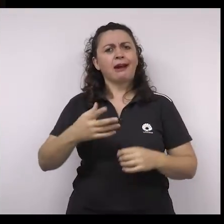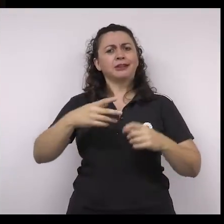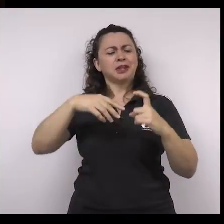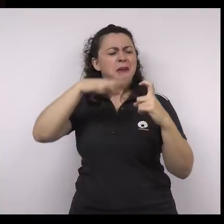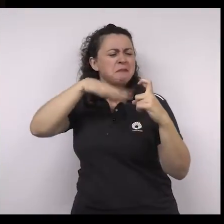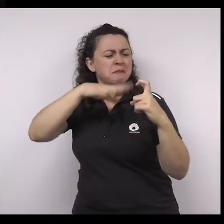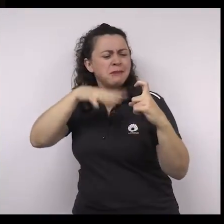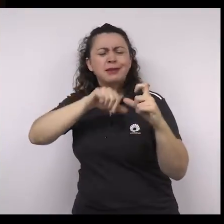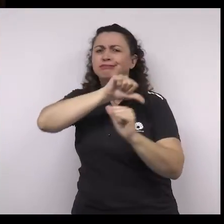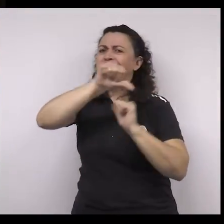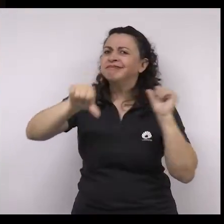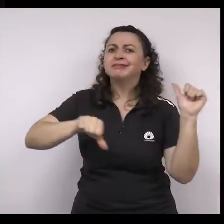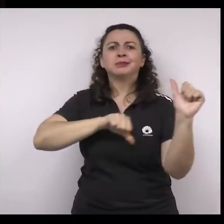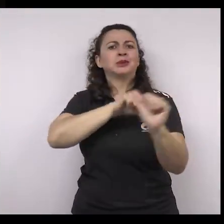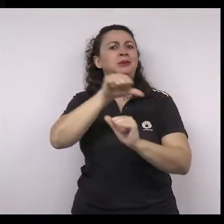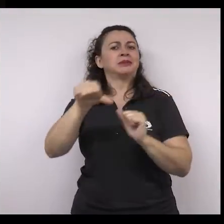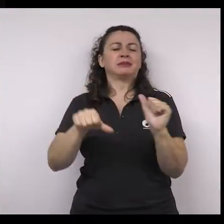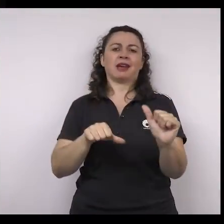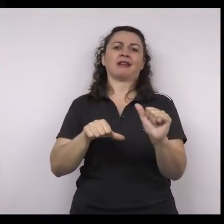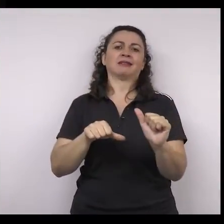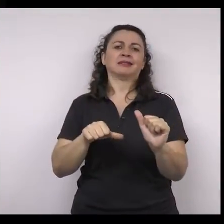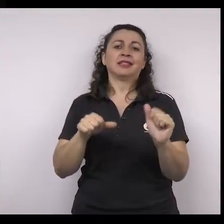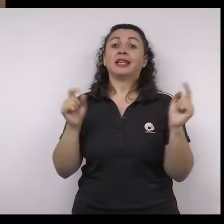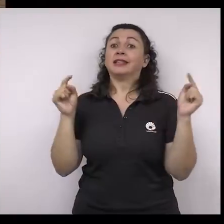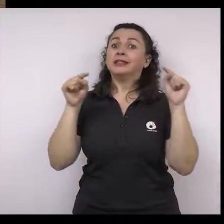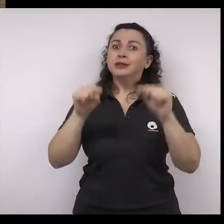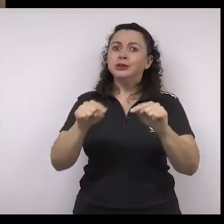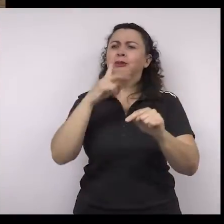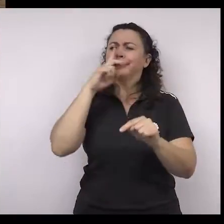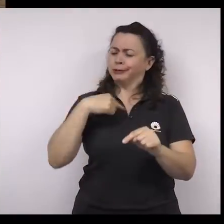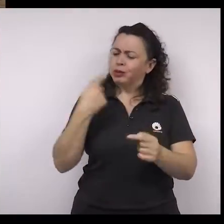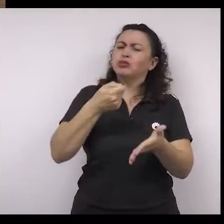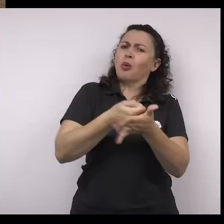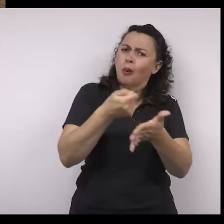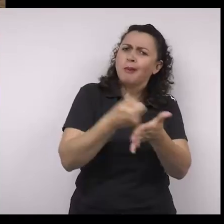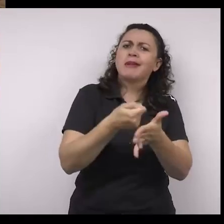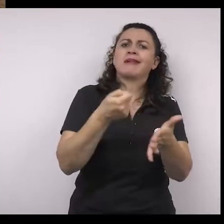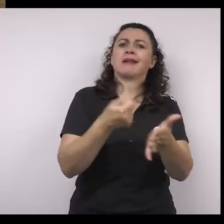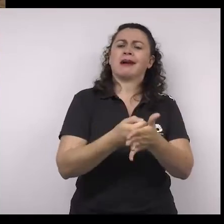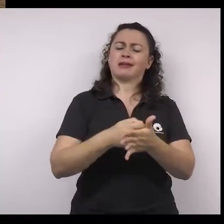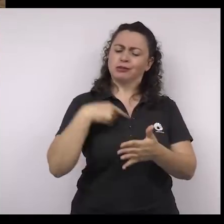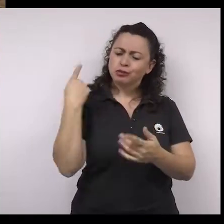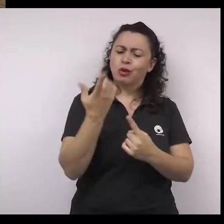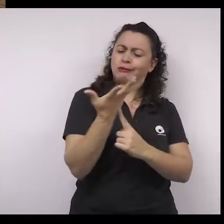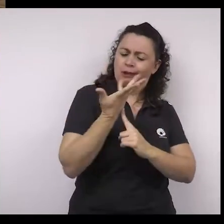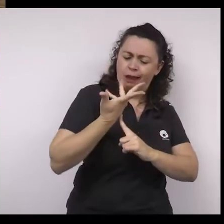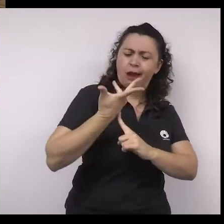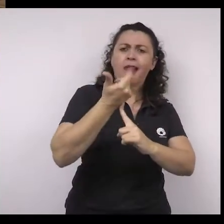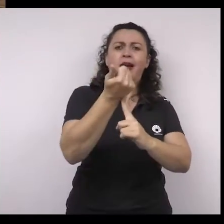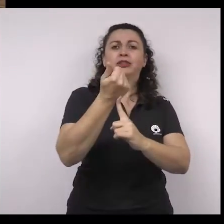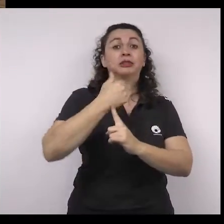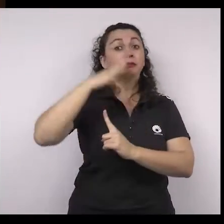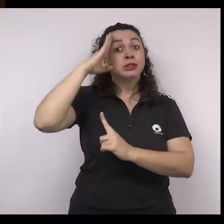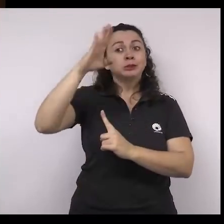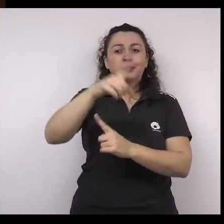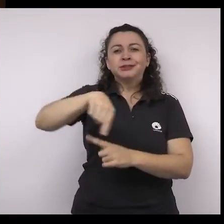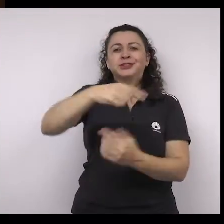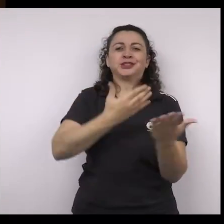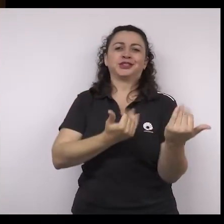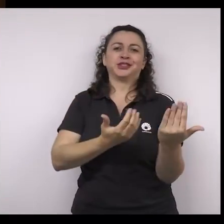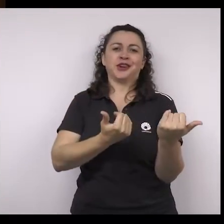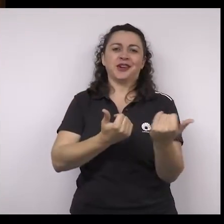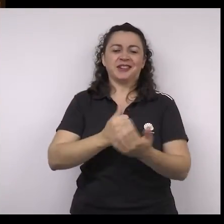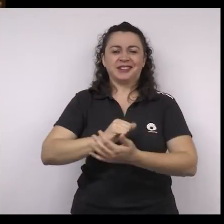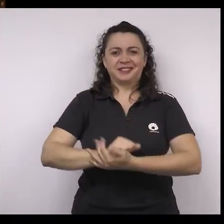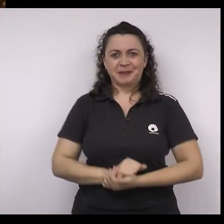como o Godot. Eu acho um excelente começo, saca? No teatro é o espaço do milagre, né? Onde o milagre acontece,